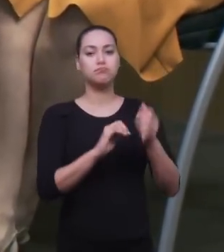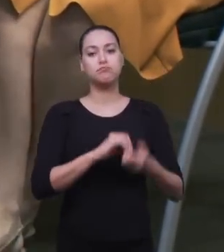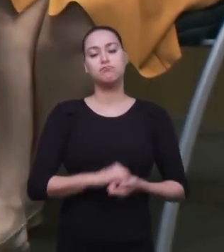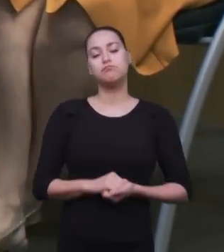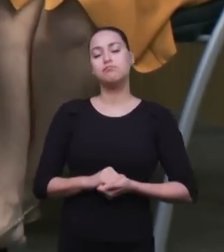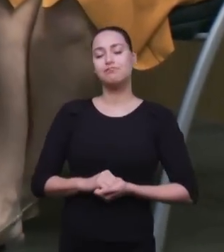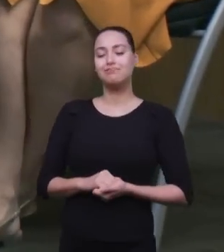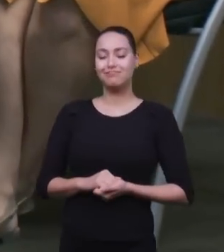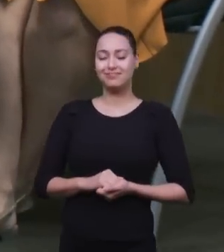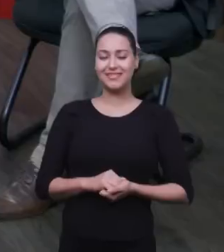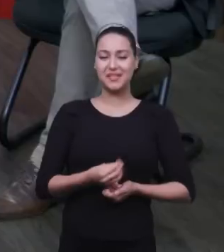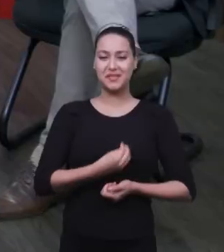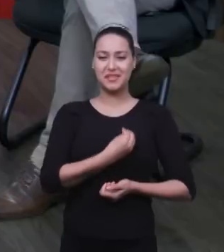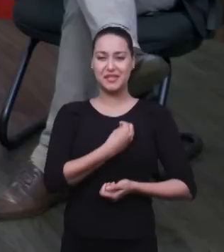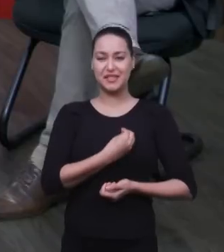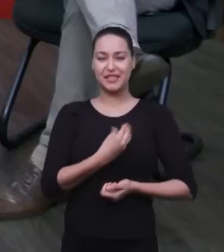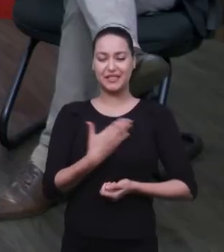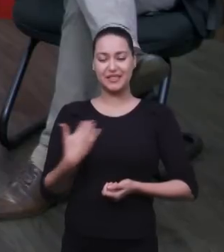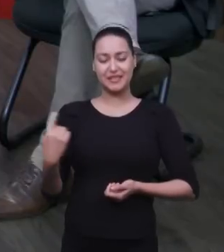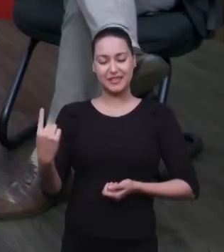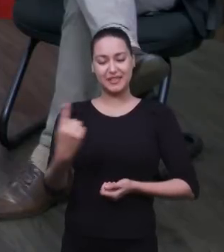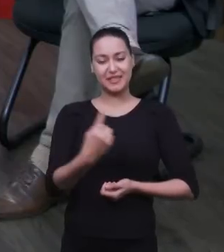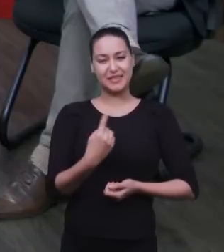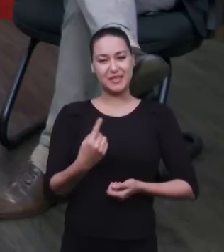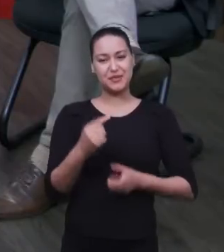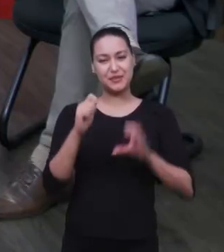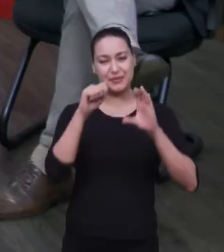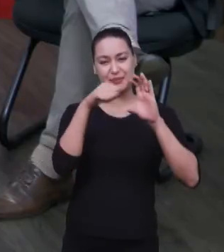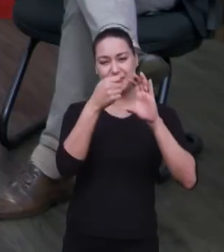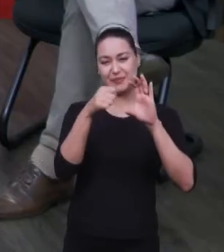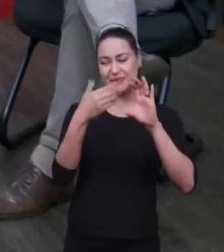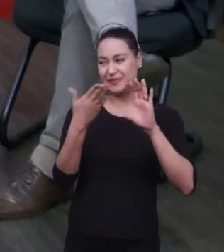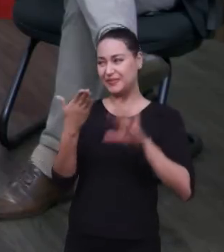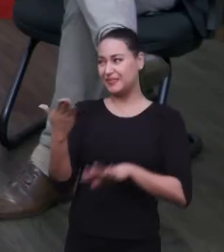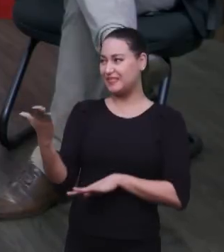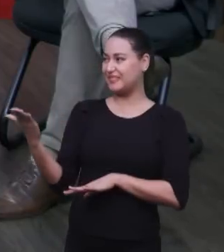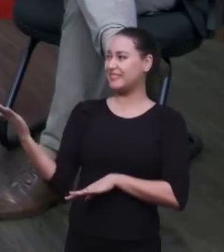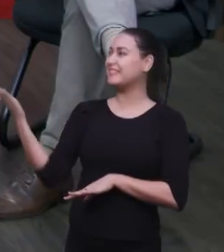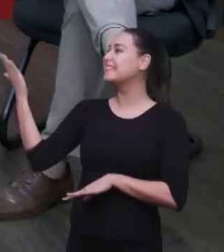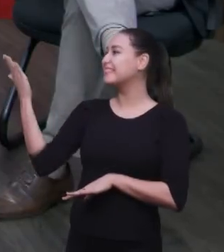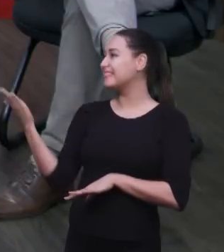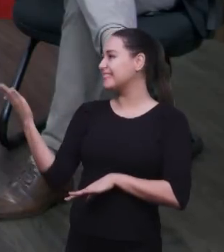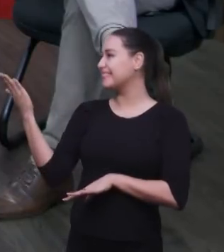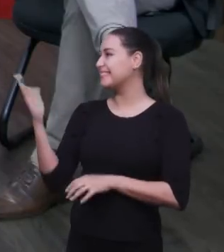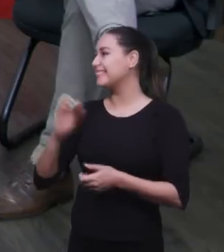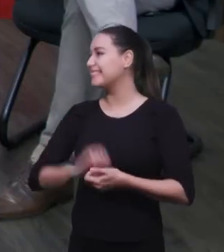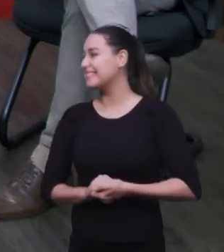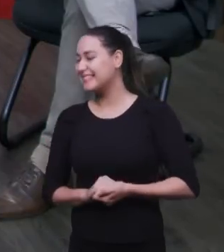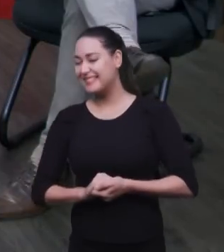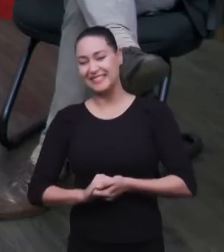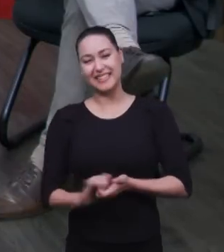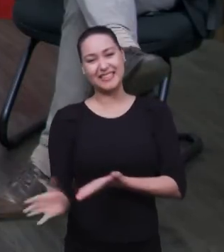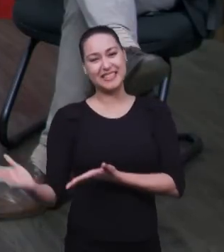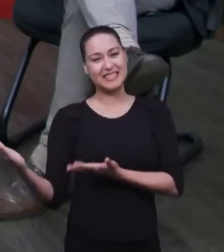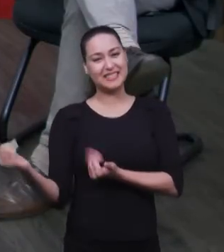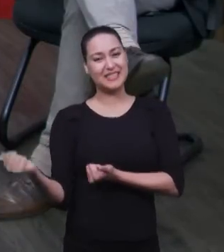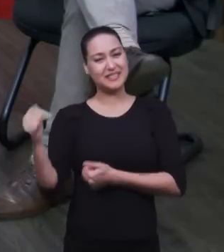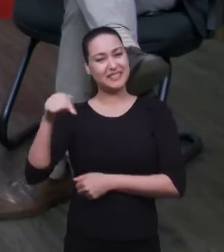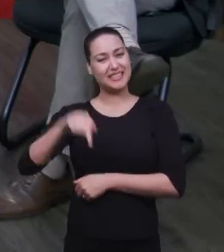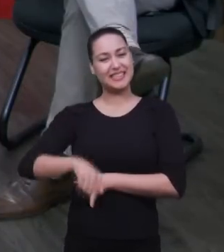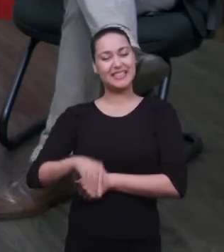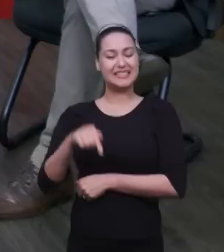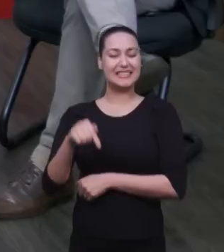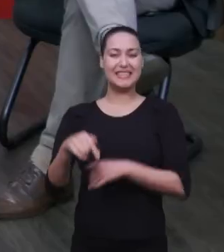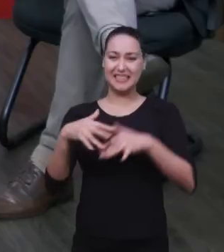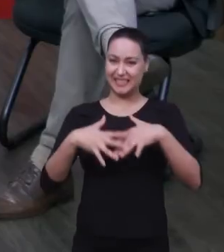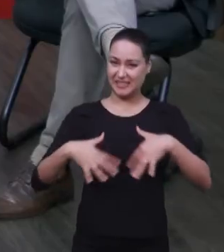participando deste programa, né? Você está vendo as imagens aí dos nossos jovens que estão aqui no